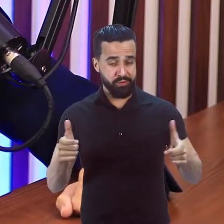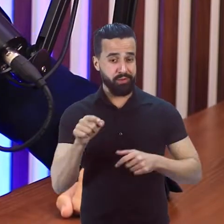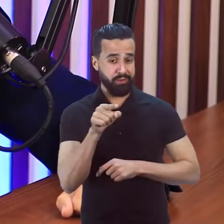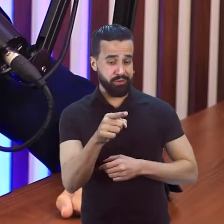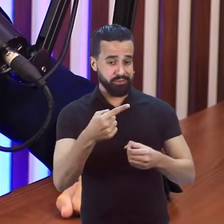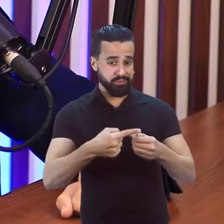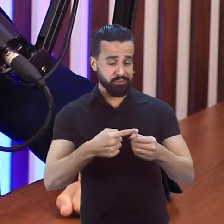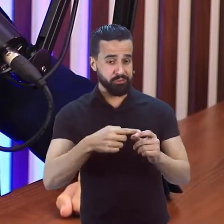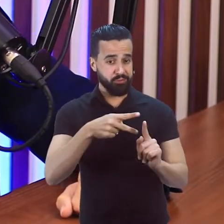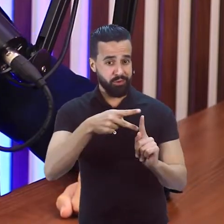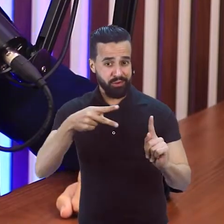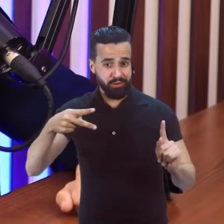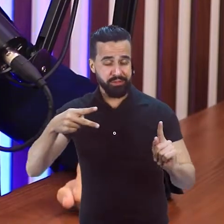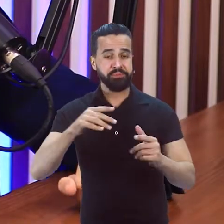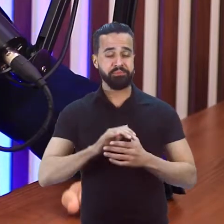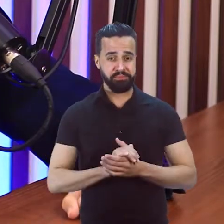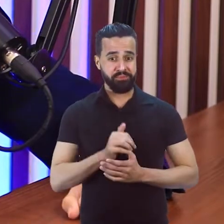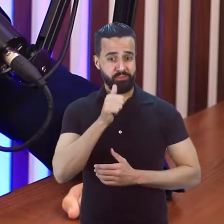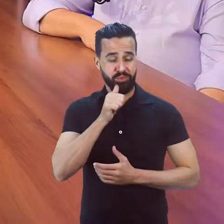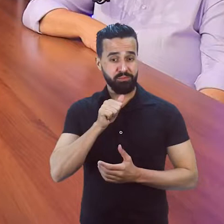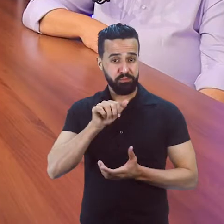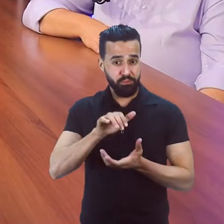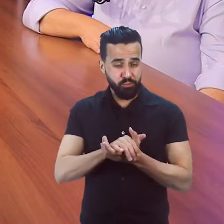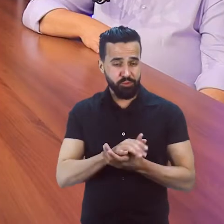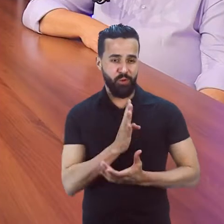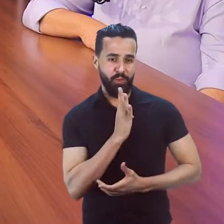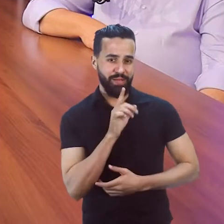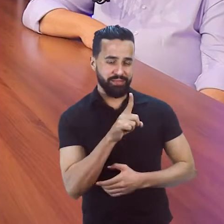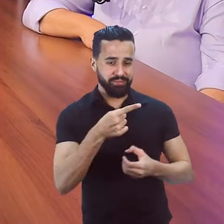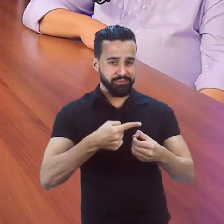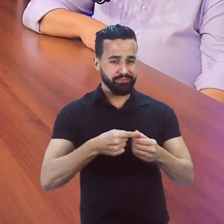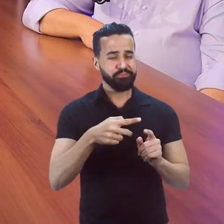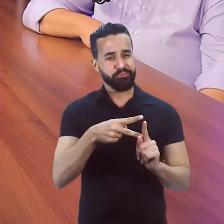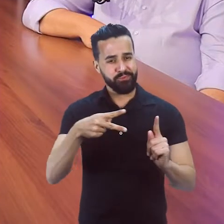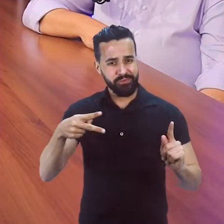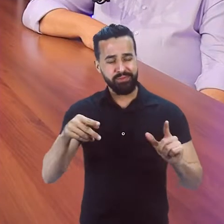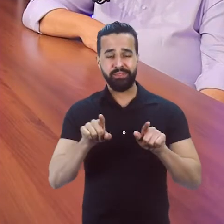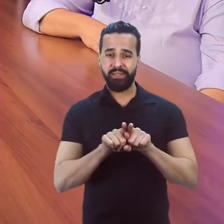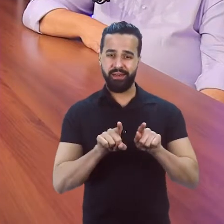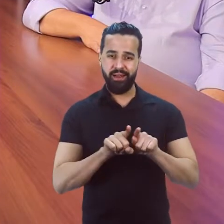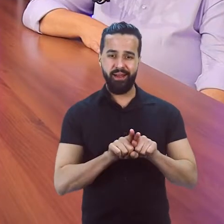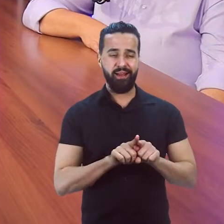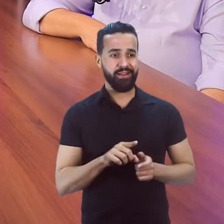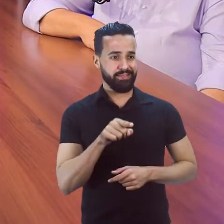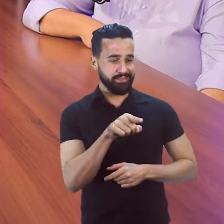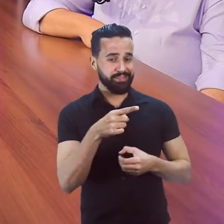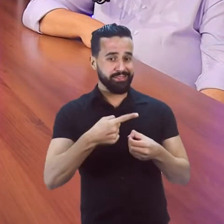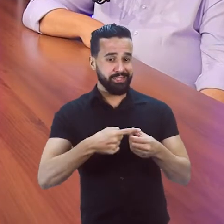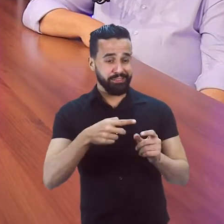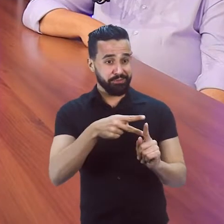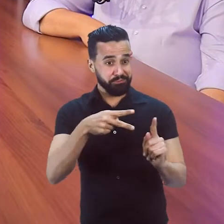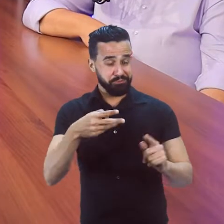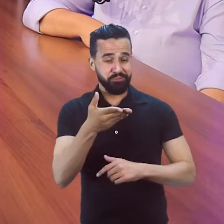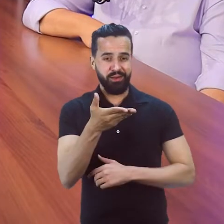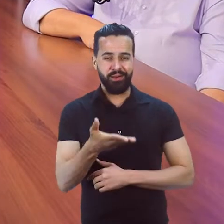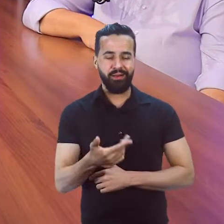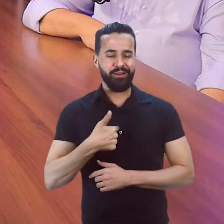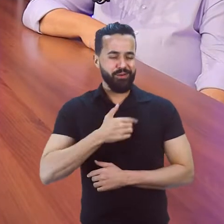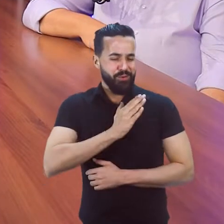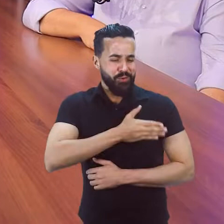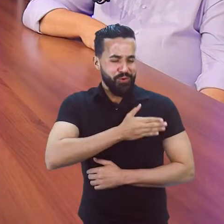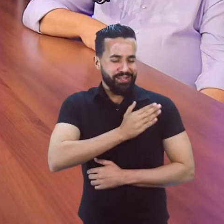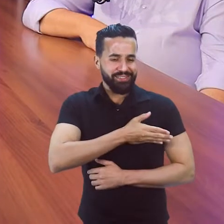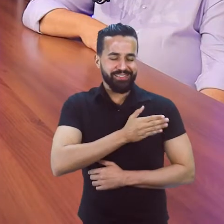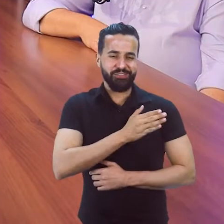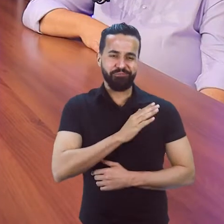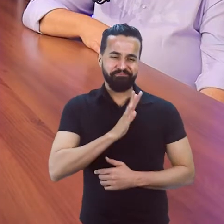esposa também, a conheci lá em Porangatu, né? Então, Porangatu realmente está no meu coração e sempre